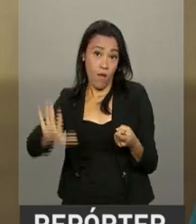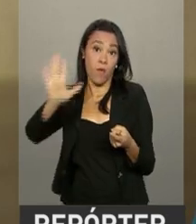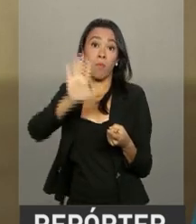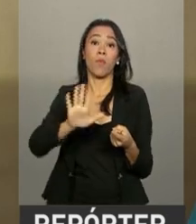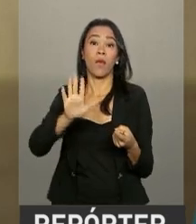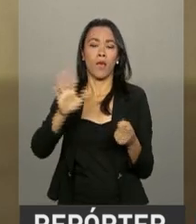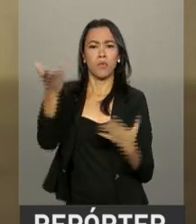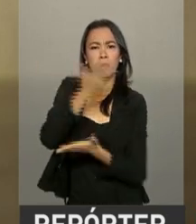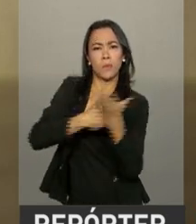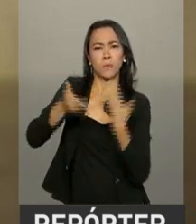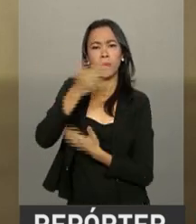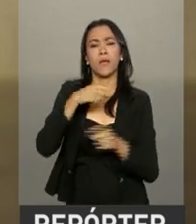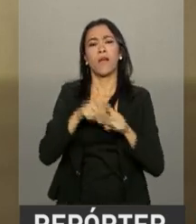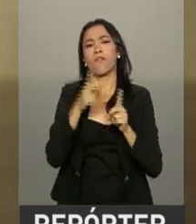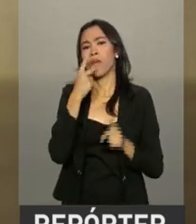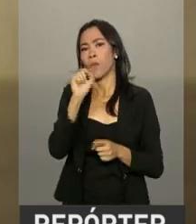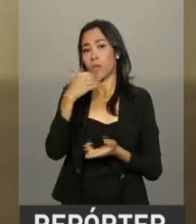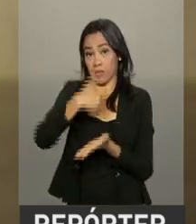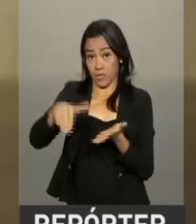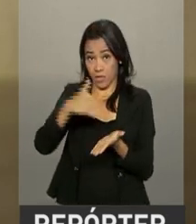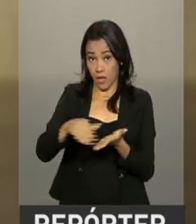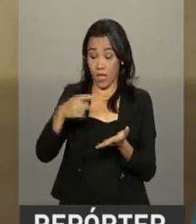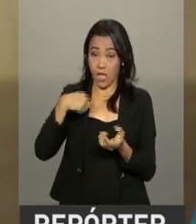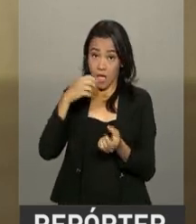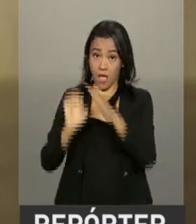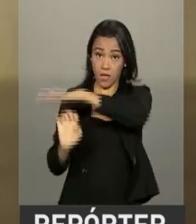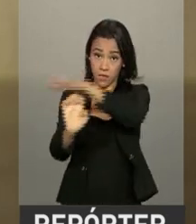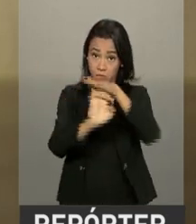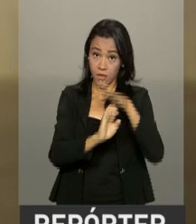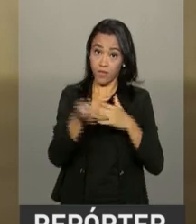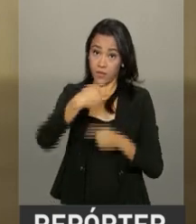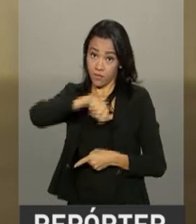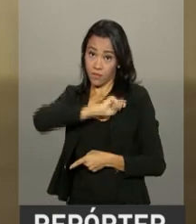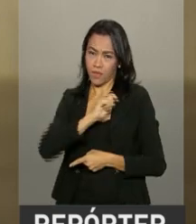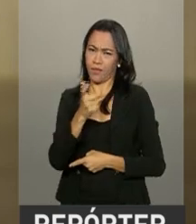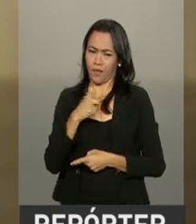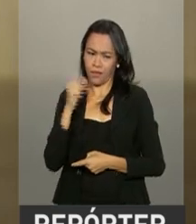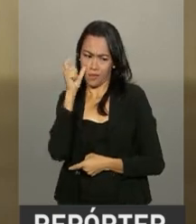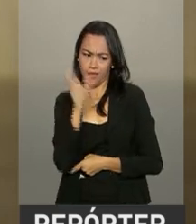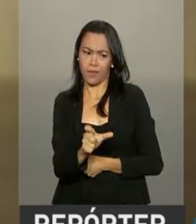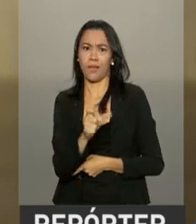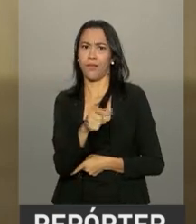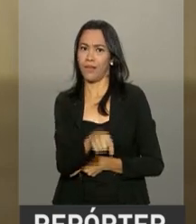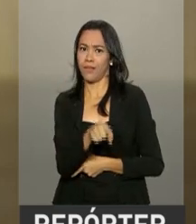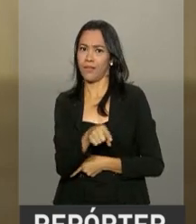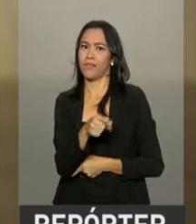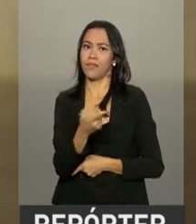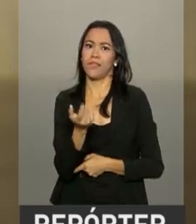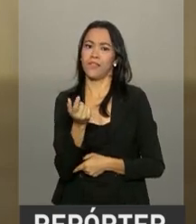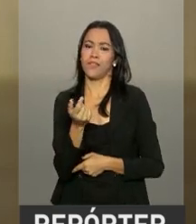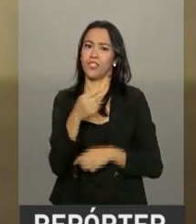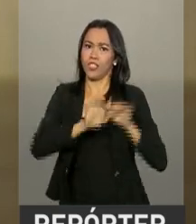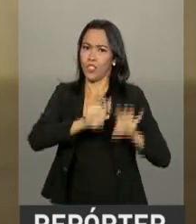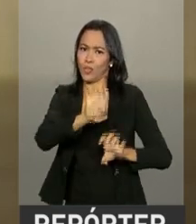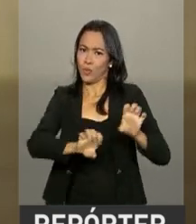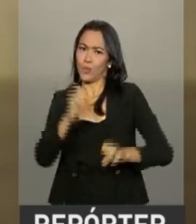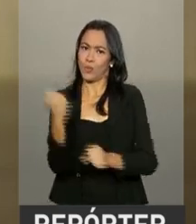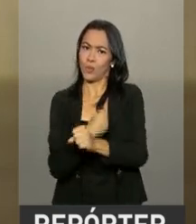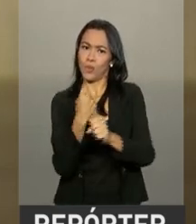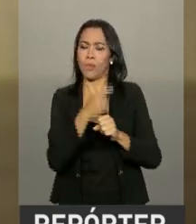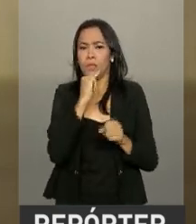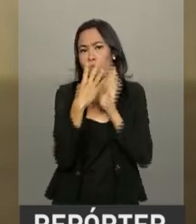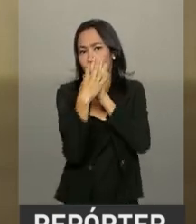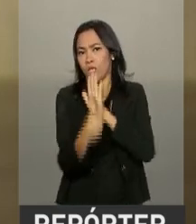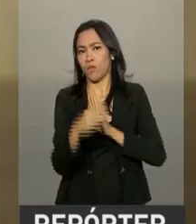coletiva o secretário afirmou que as empresas espanholas têm interesse em participar de programas de infraestrutura do Governo como concessões